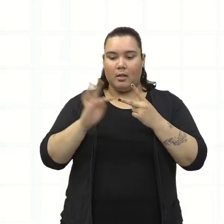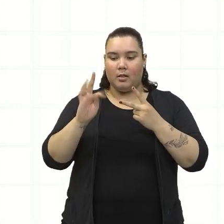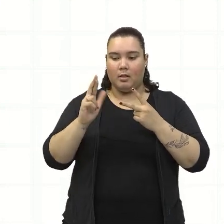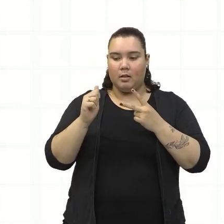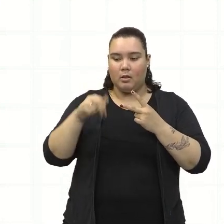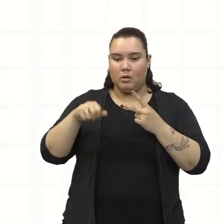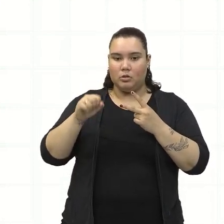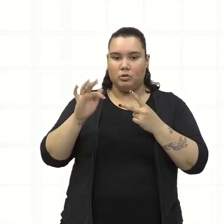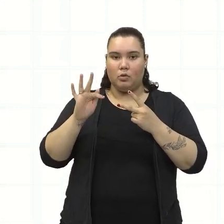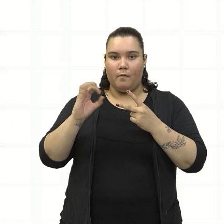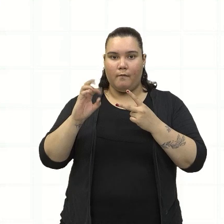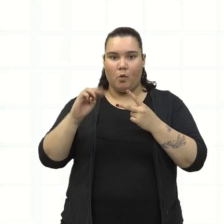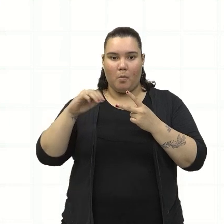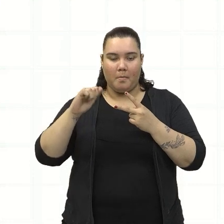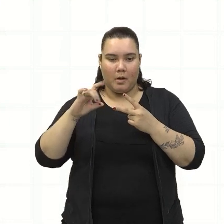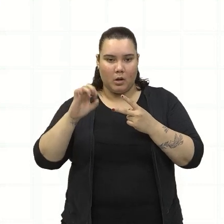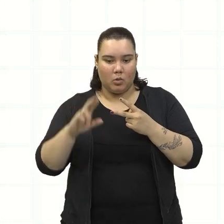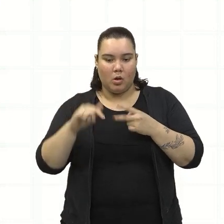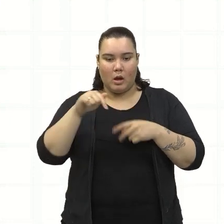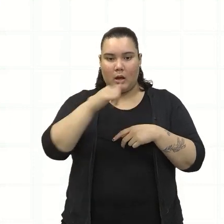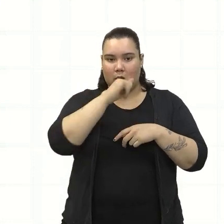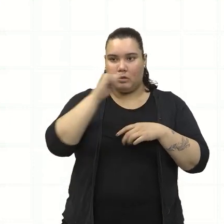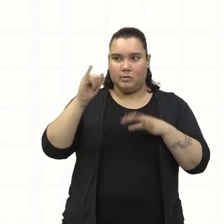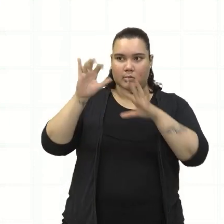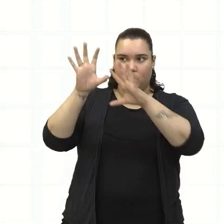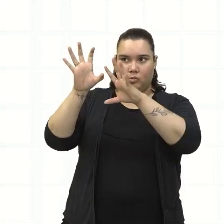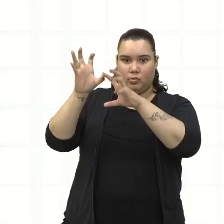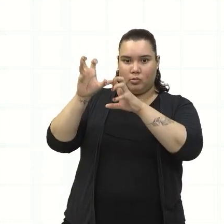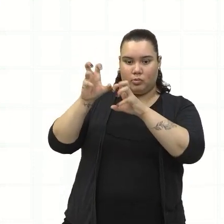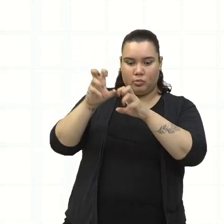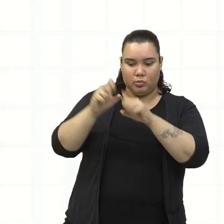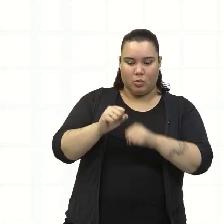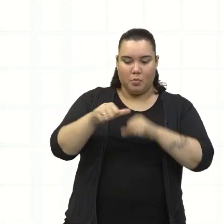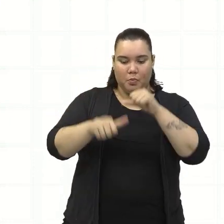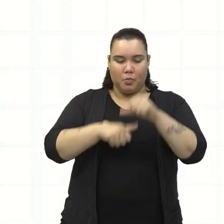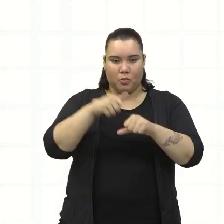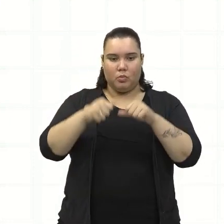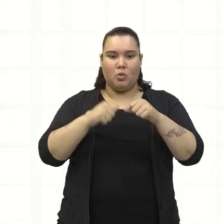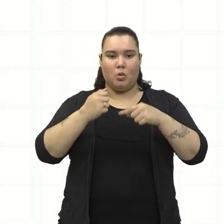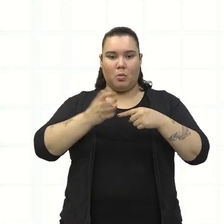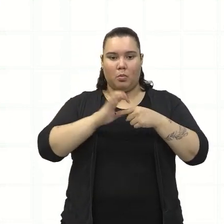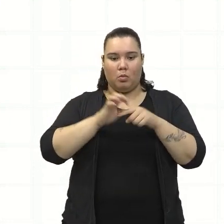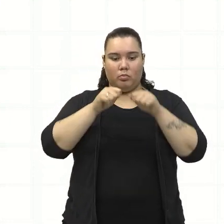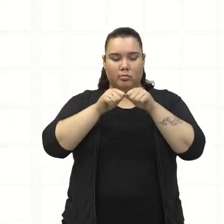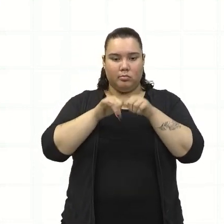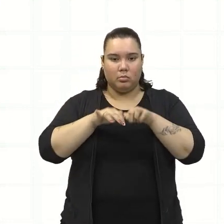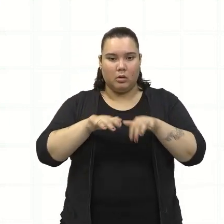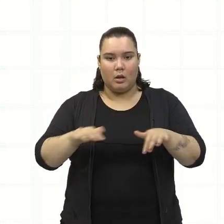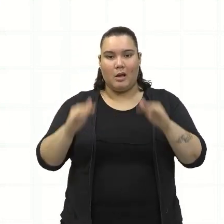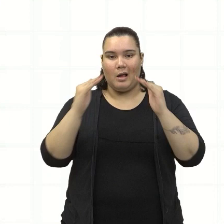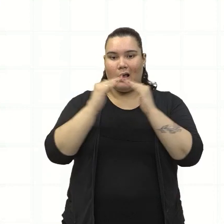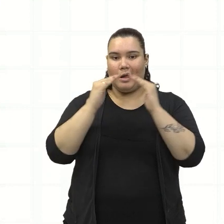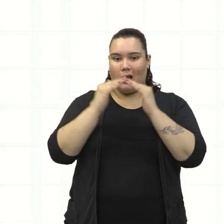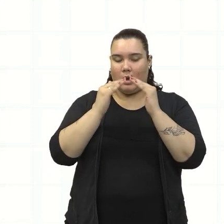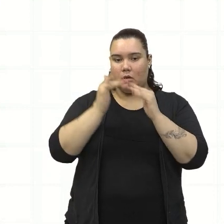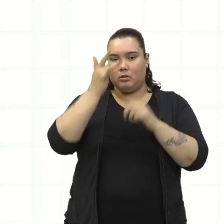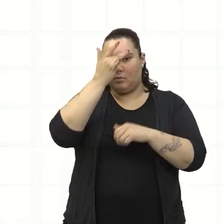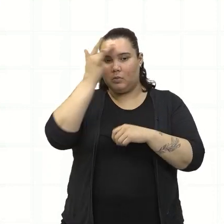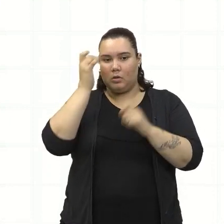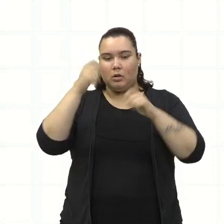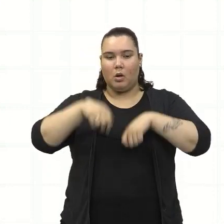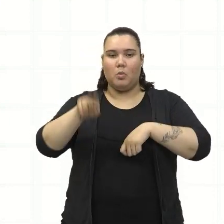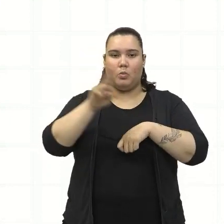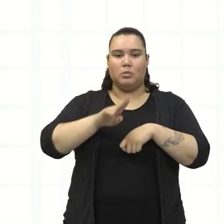vão levar essa energia, né, depois que ela é convertida, vai ser levada aqui para as residências, né, para que as pessoas possam ligar